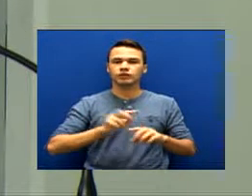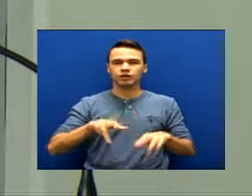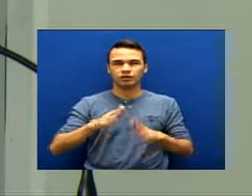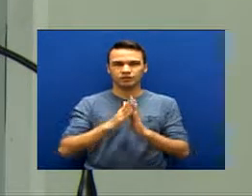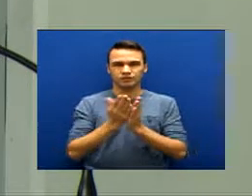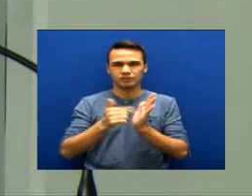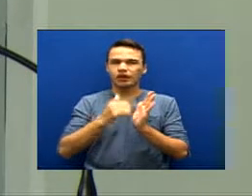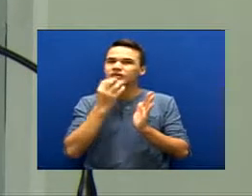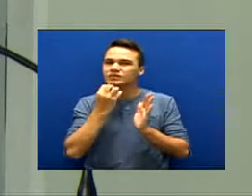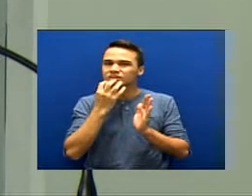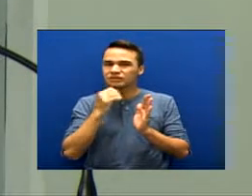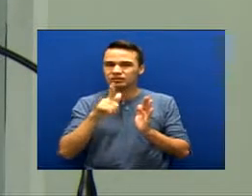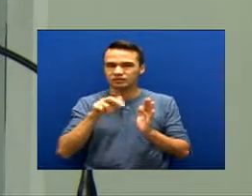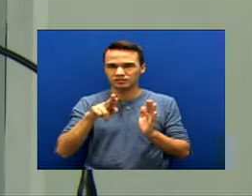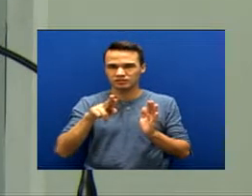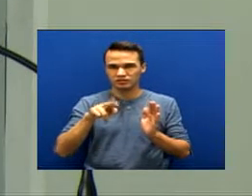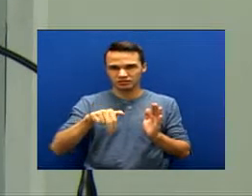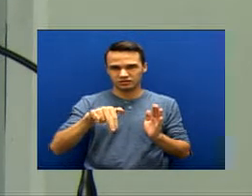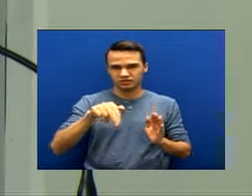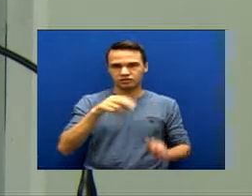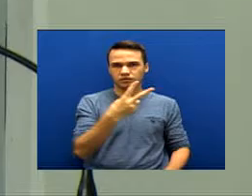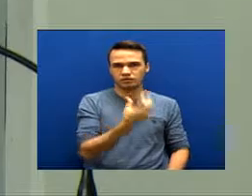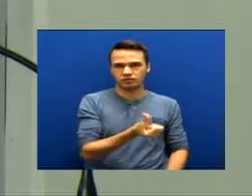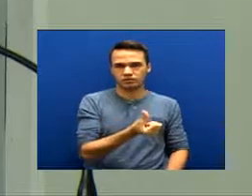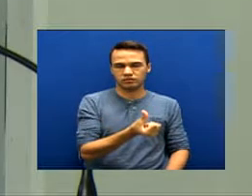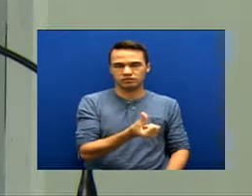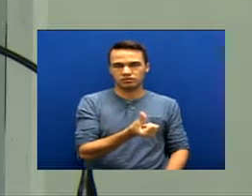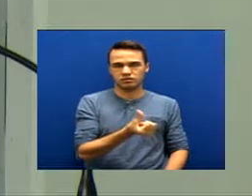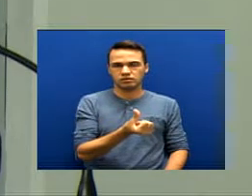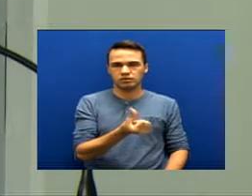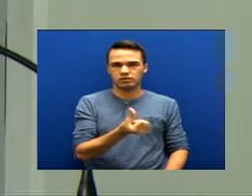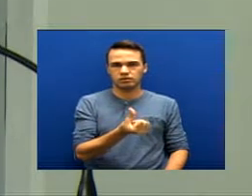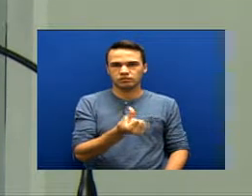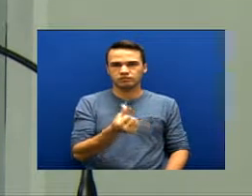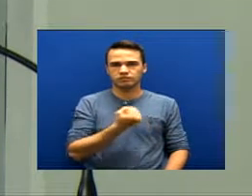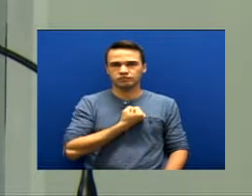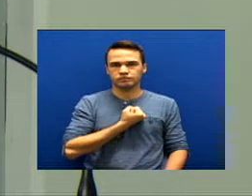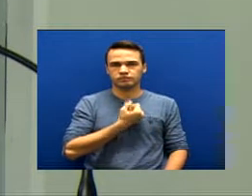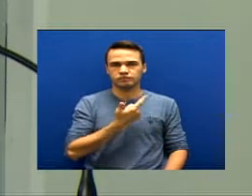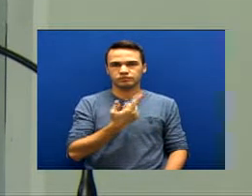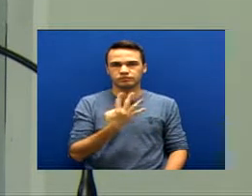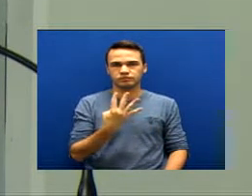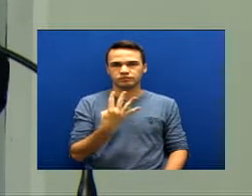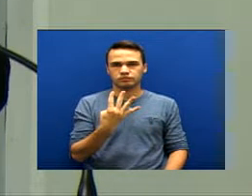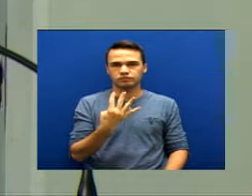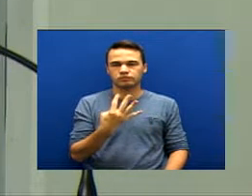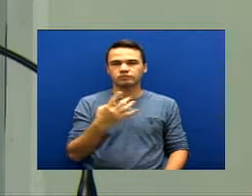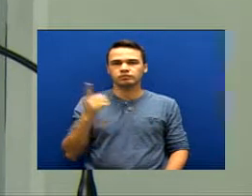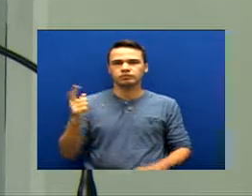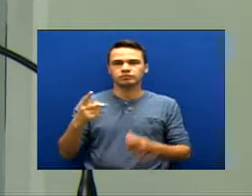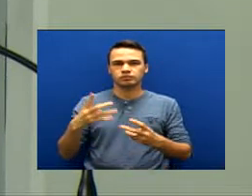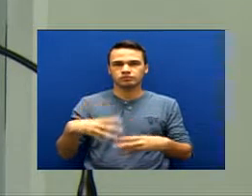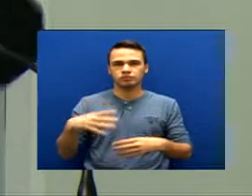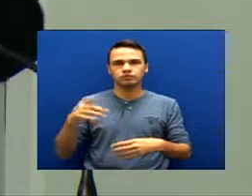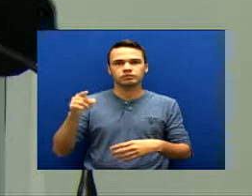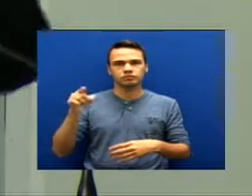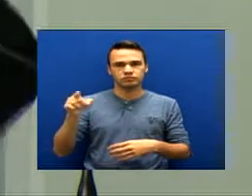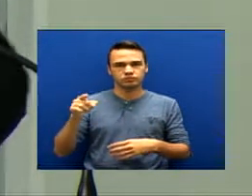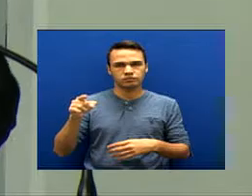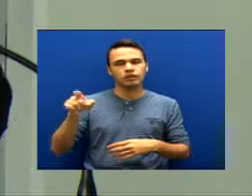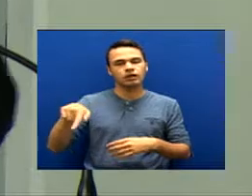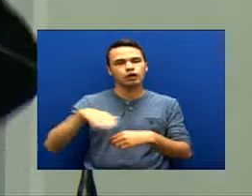Se vivermos alguns momentos de incerteza, principalmente com o amanhã, isso nos tira o sono, isso nos